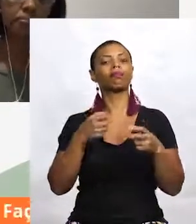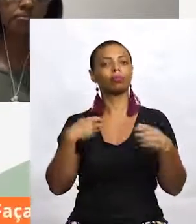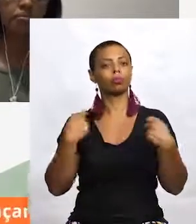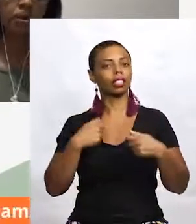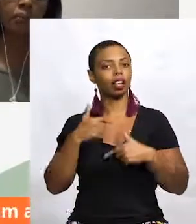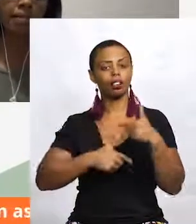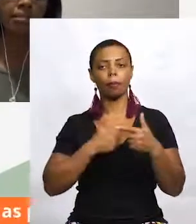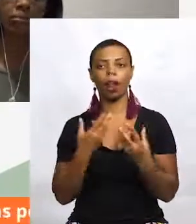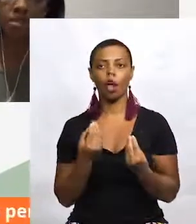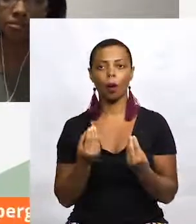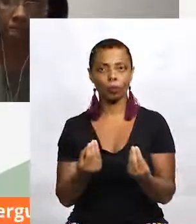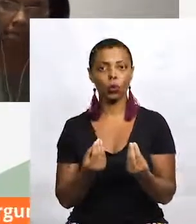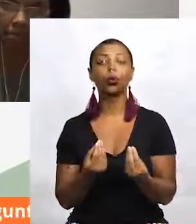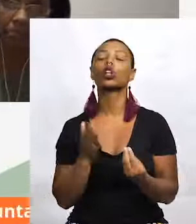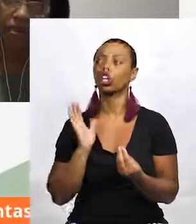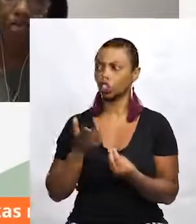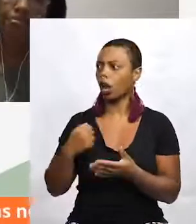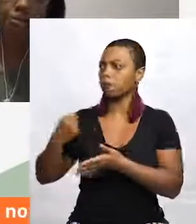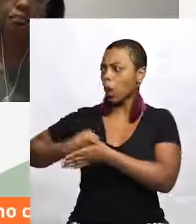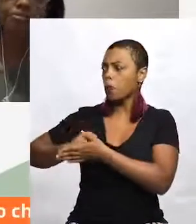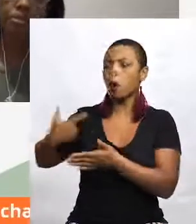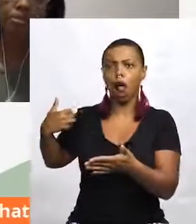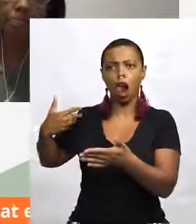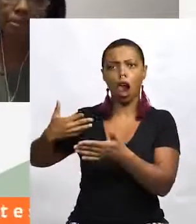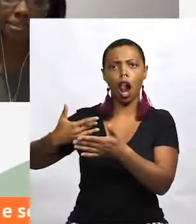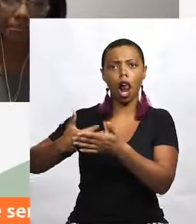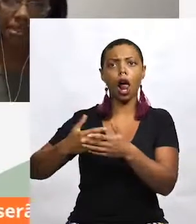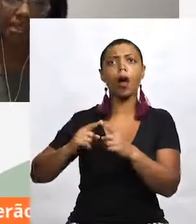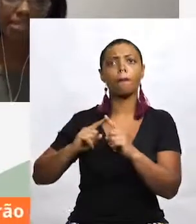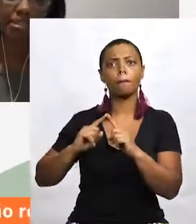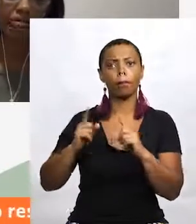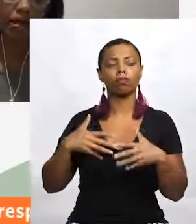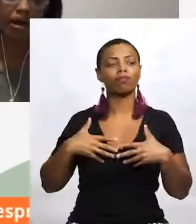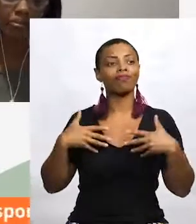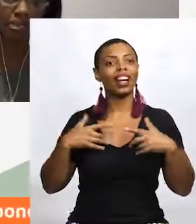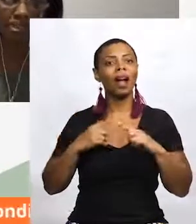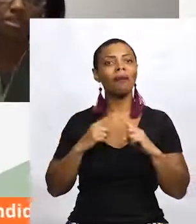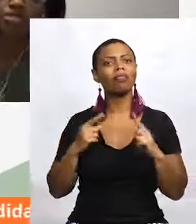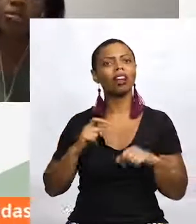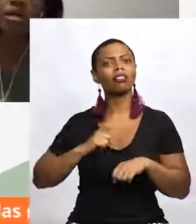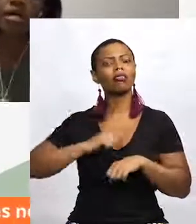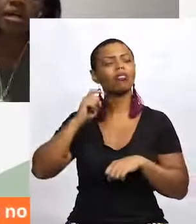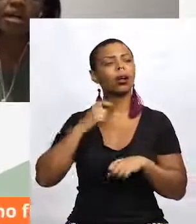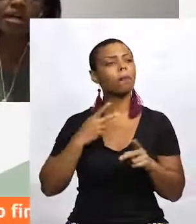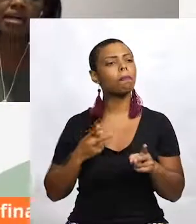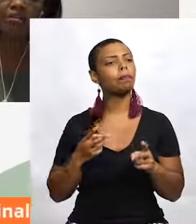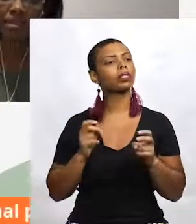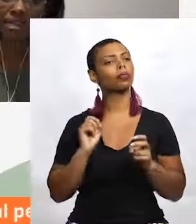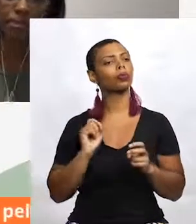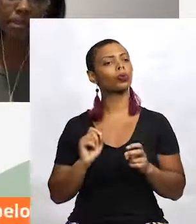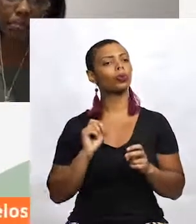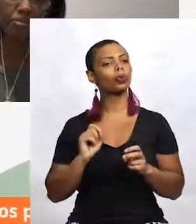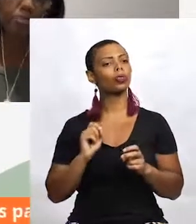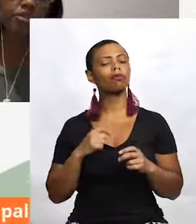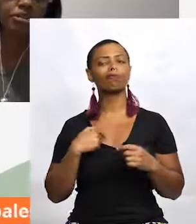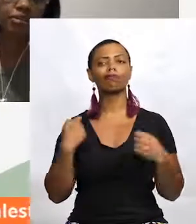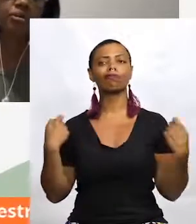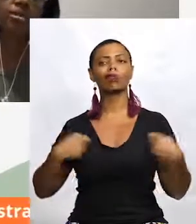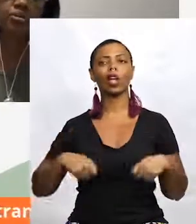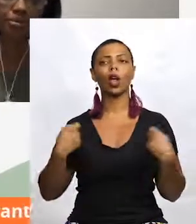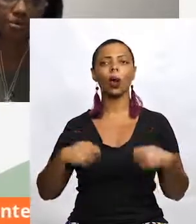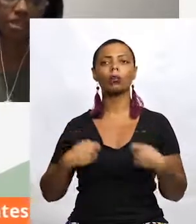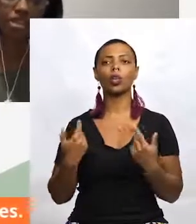alegria, mas, ao mesmo tempo, foi uma forma de eu perceber que eu preciso fazer o que a